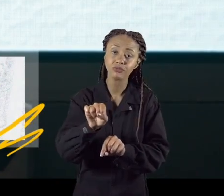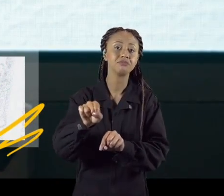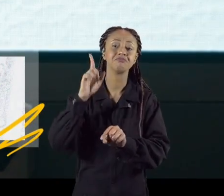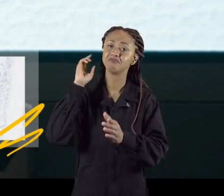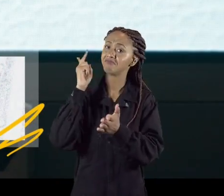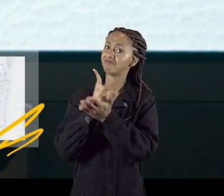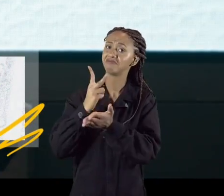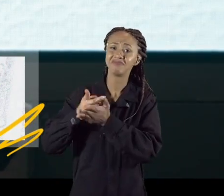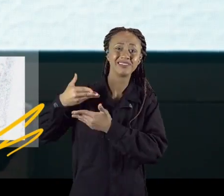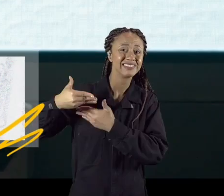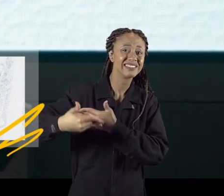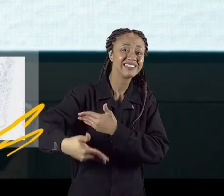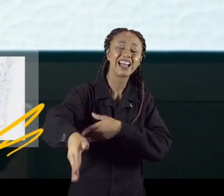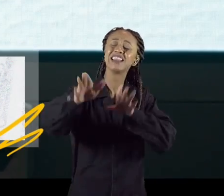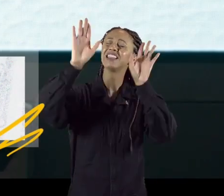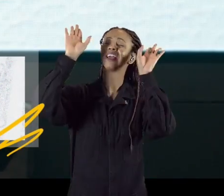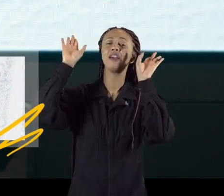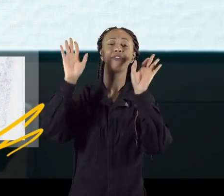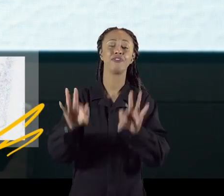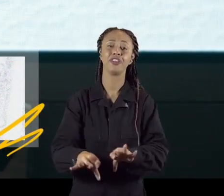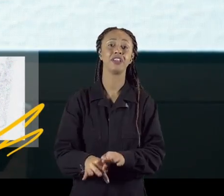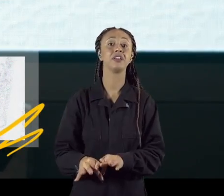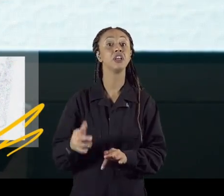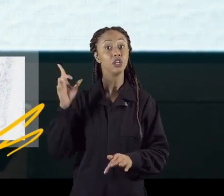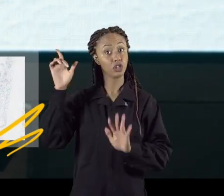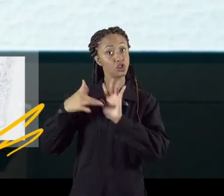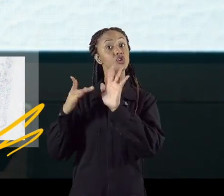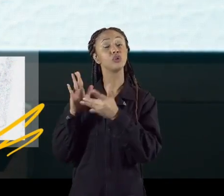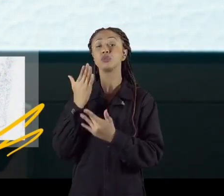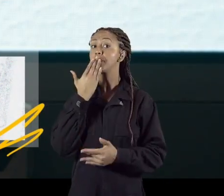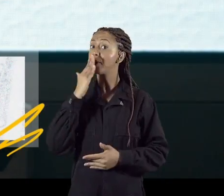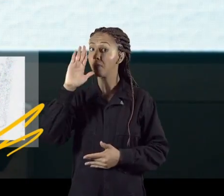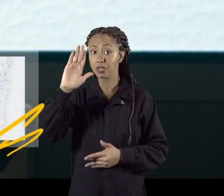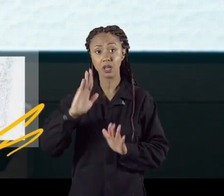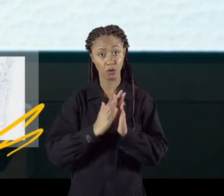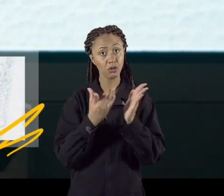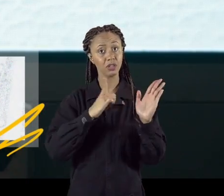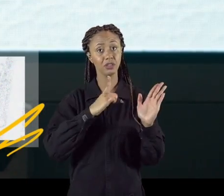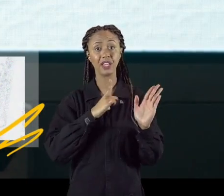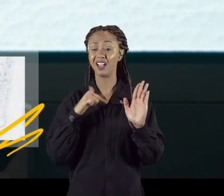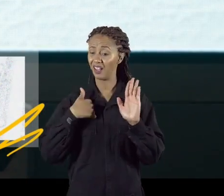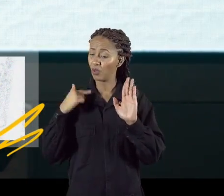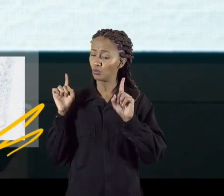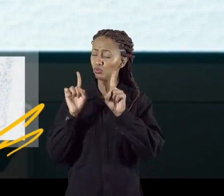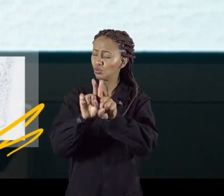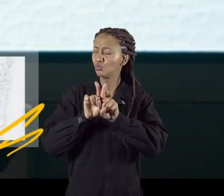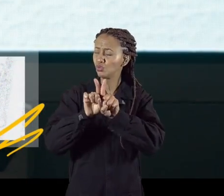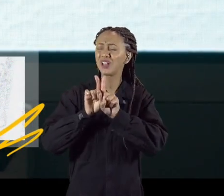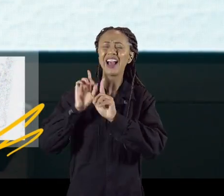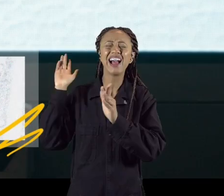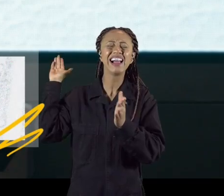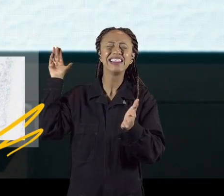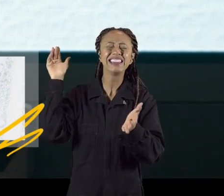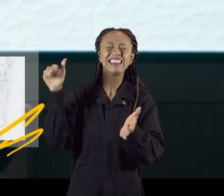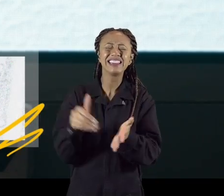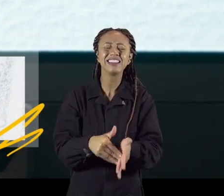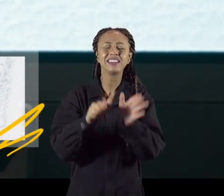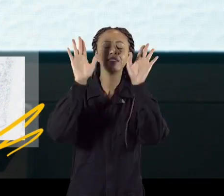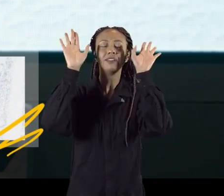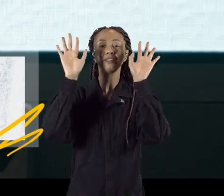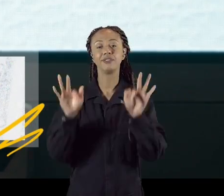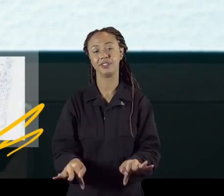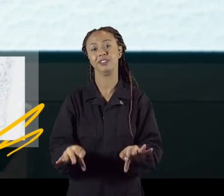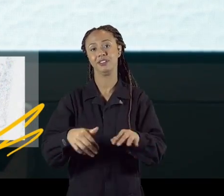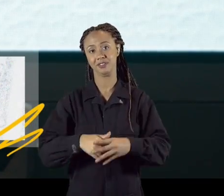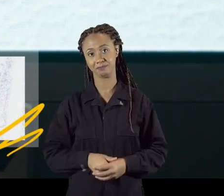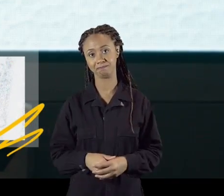Jesus prometeu estarei convosco todos os dias até a consumação dos séculos bom então